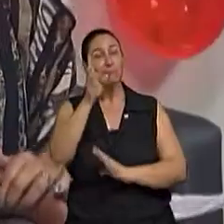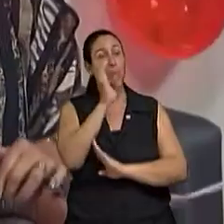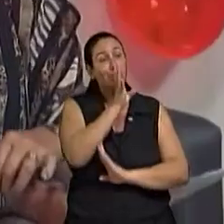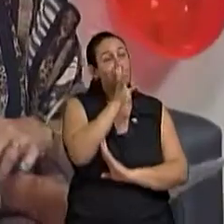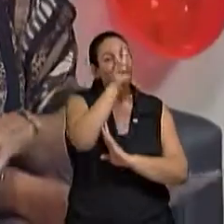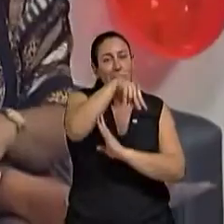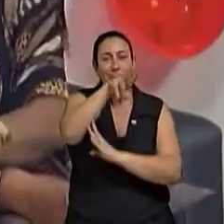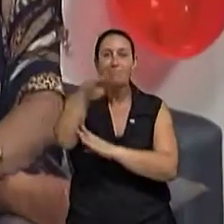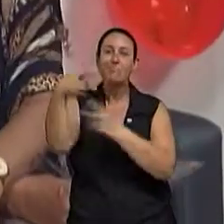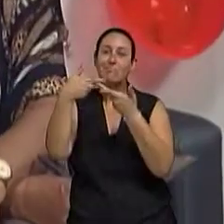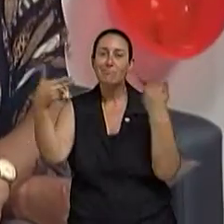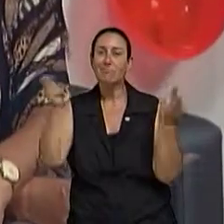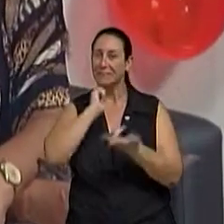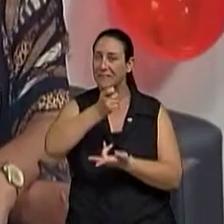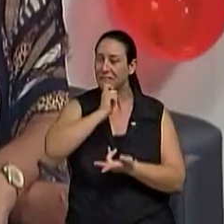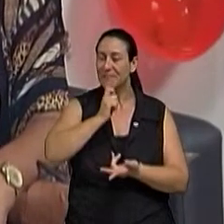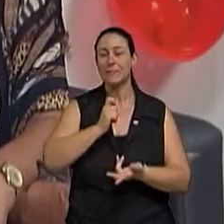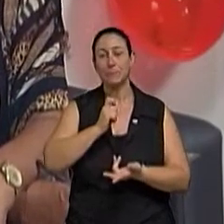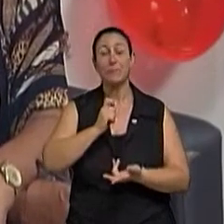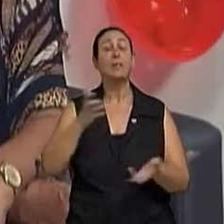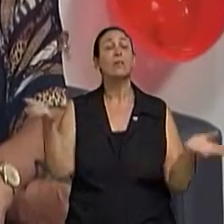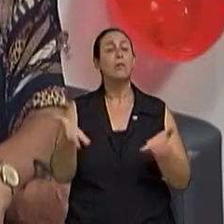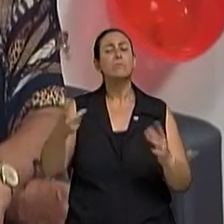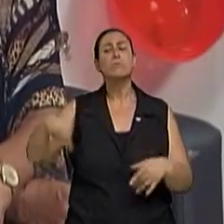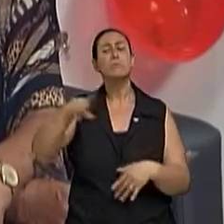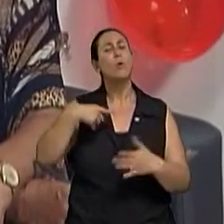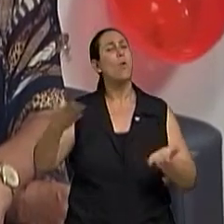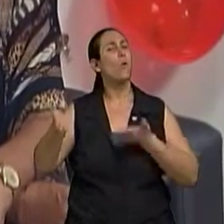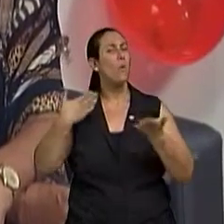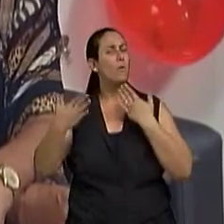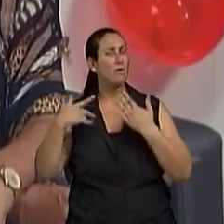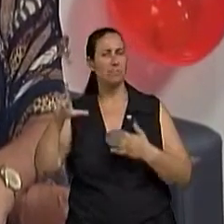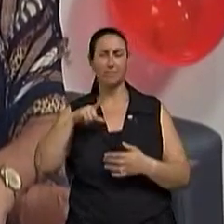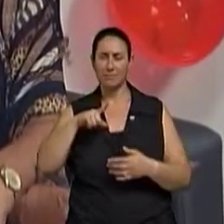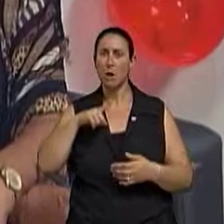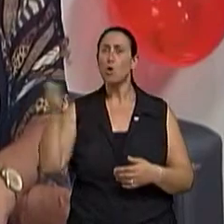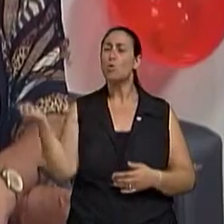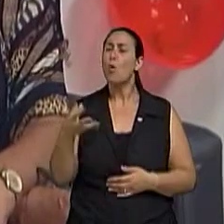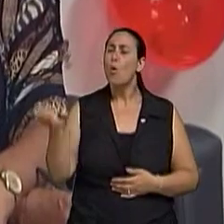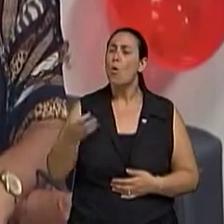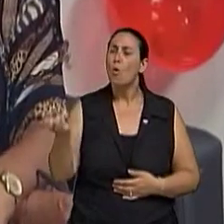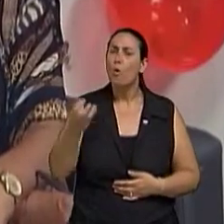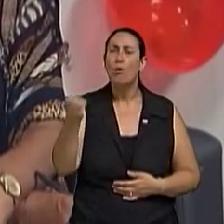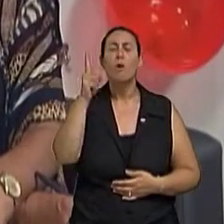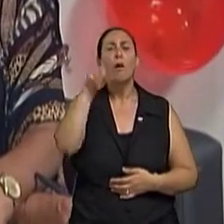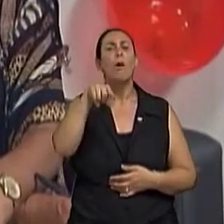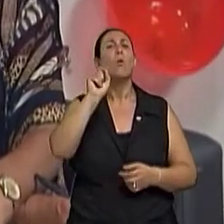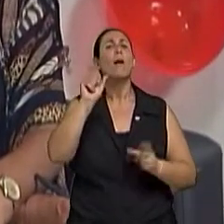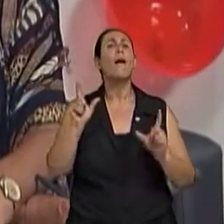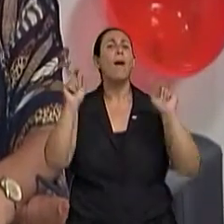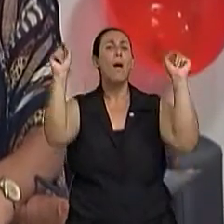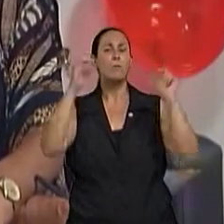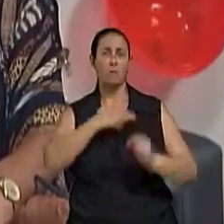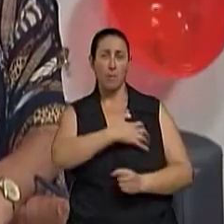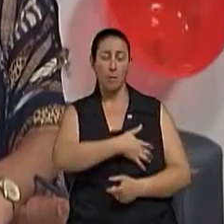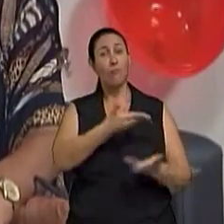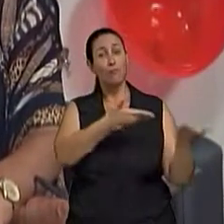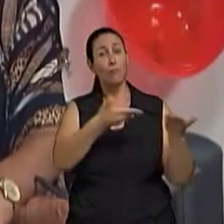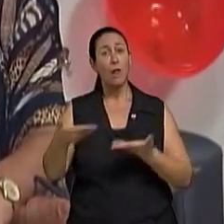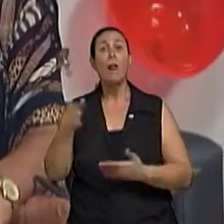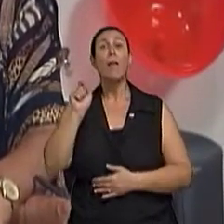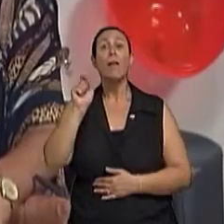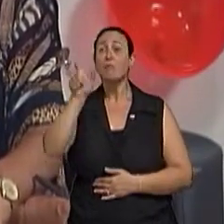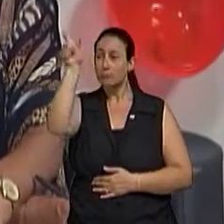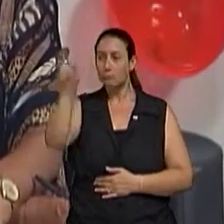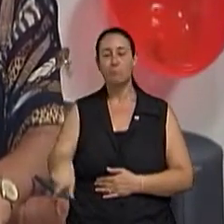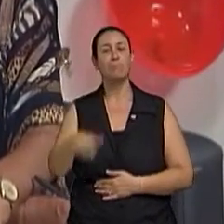facebook.com/programa Viva Bem. E nós aqui continuamos com a nossa conversa sobre novos casos de câncer de mama com o nosso convidado de hoje para falar sobre este